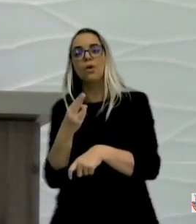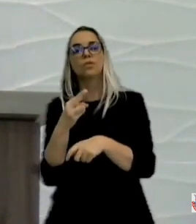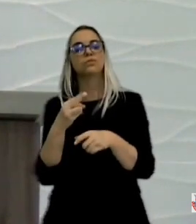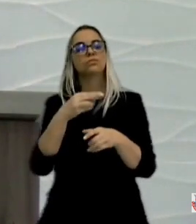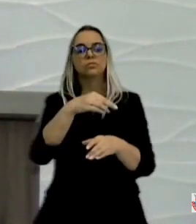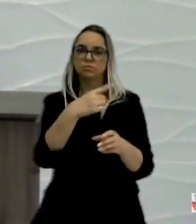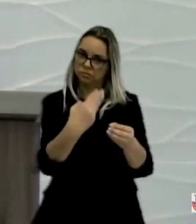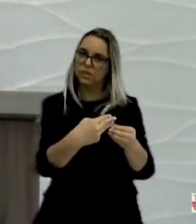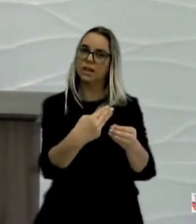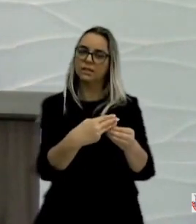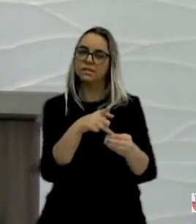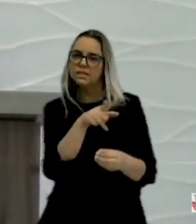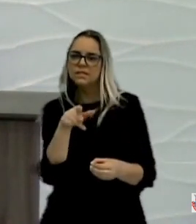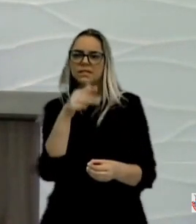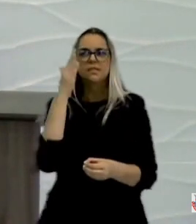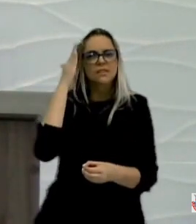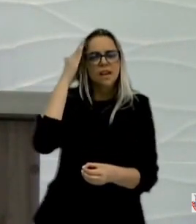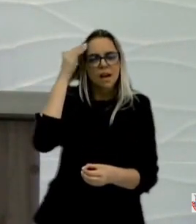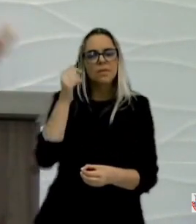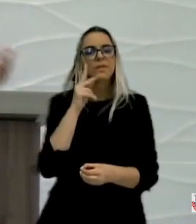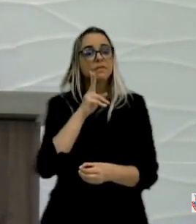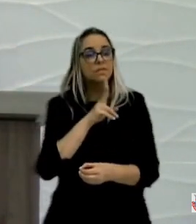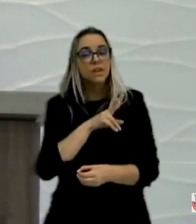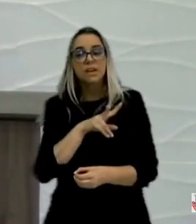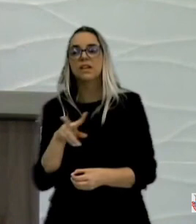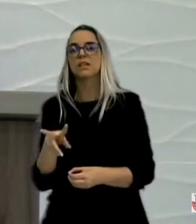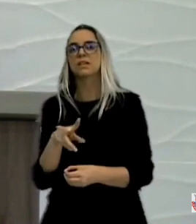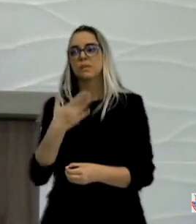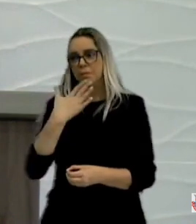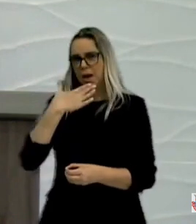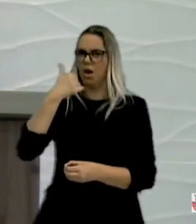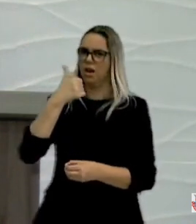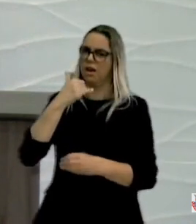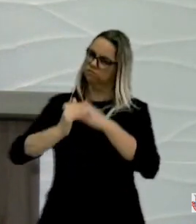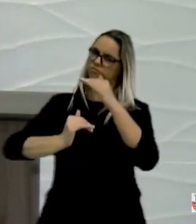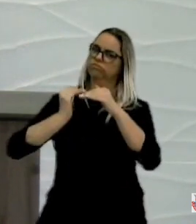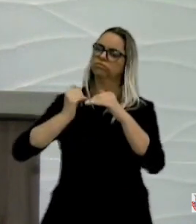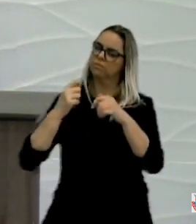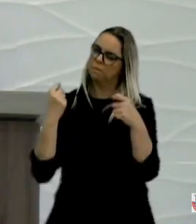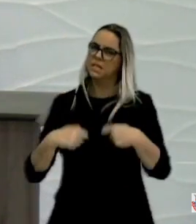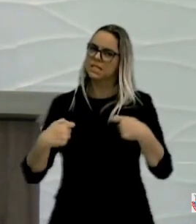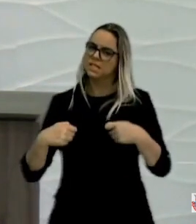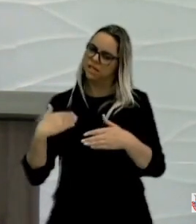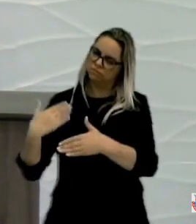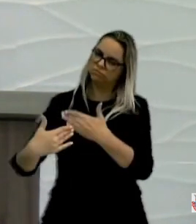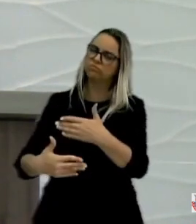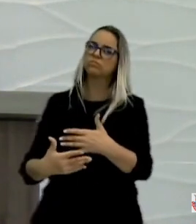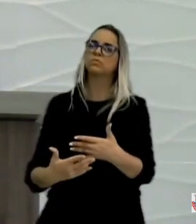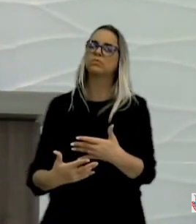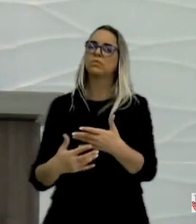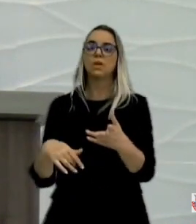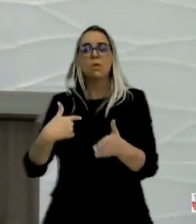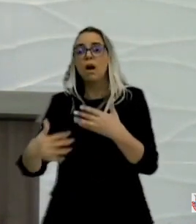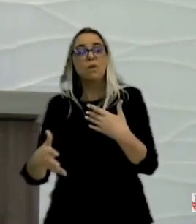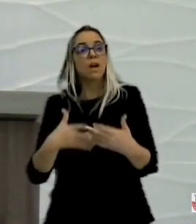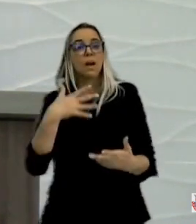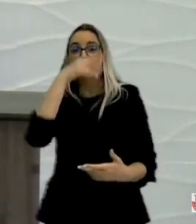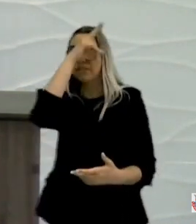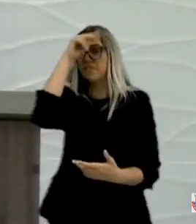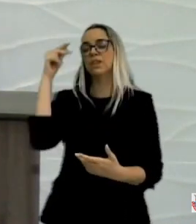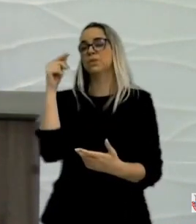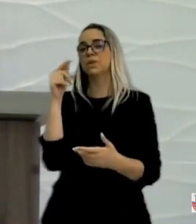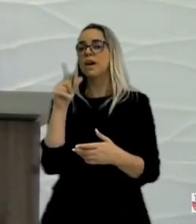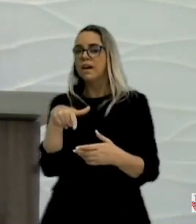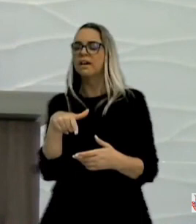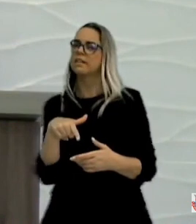gente sabe que tem que se melhorar mais, tem. Isso aí é qualquer prefeito que entrar, vai ser feito